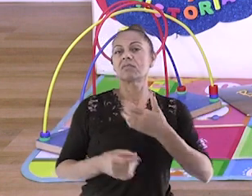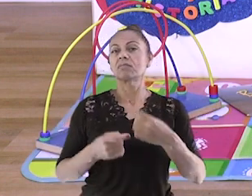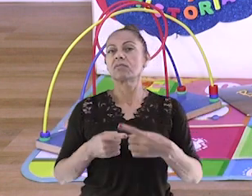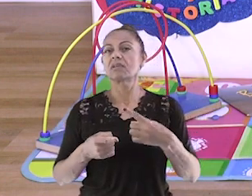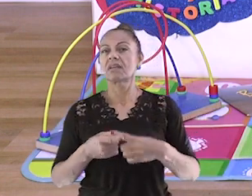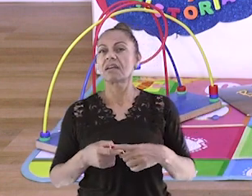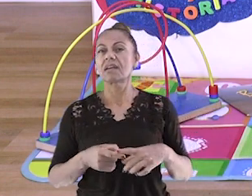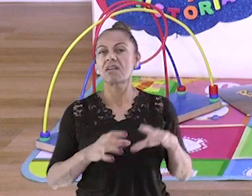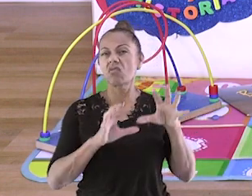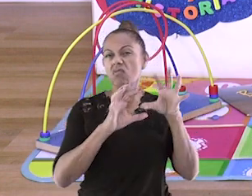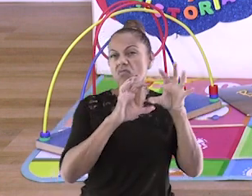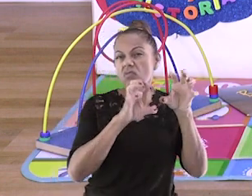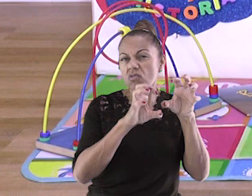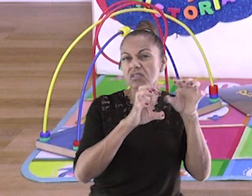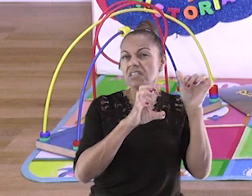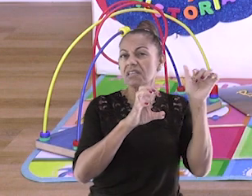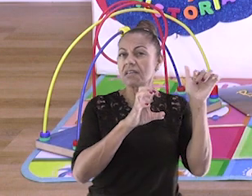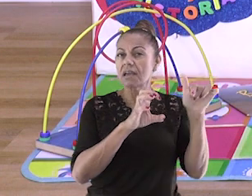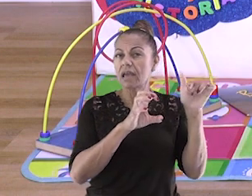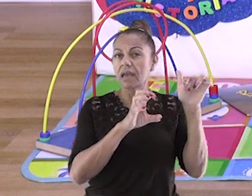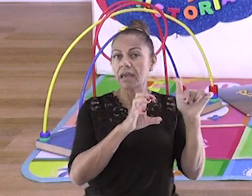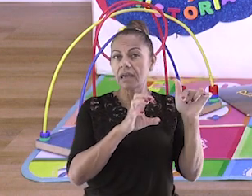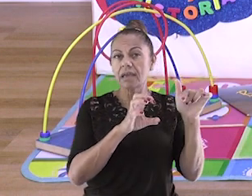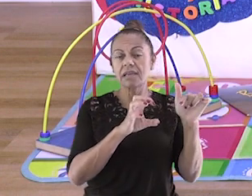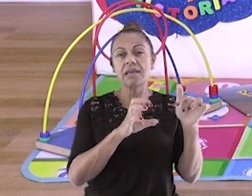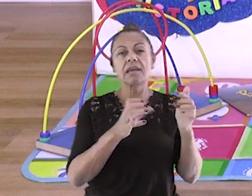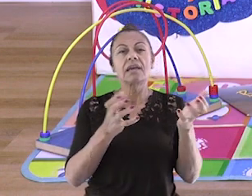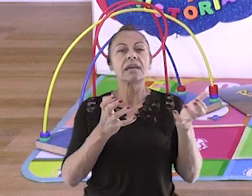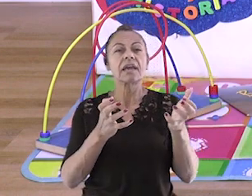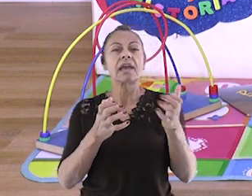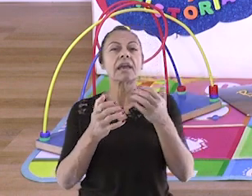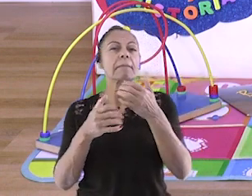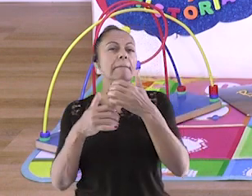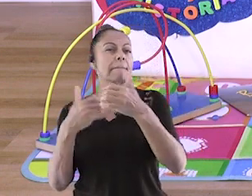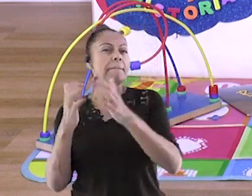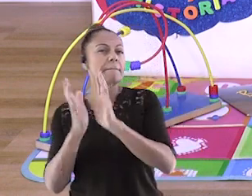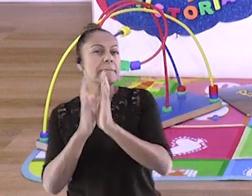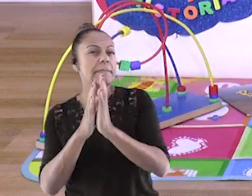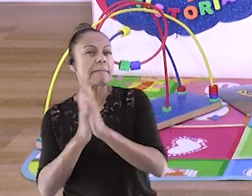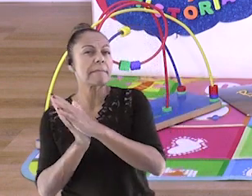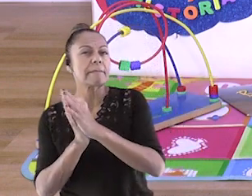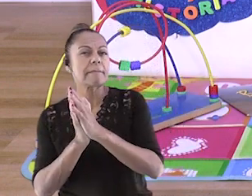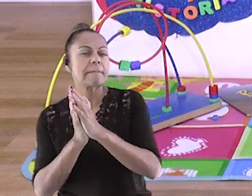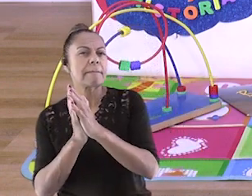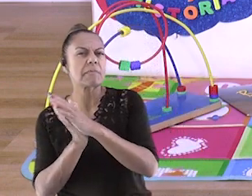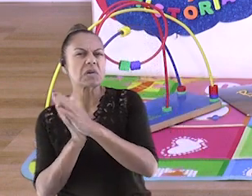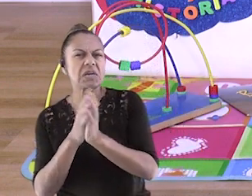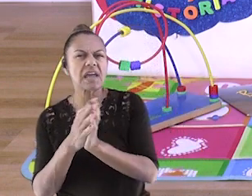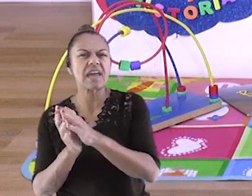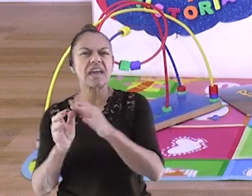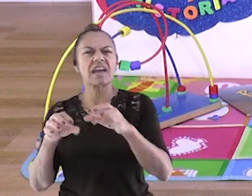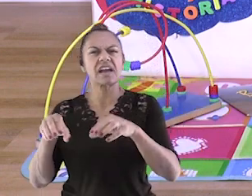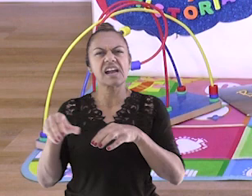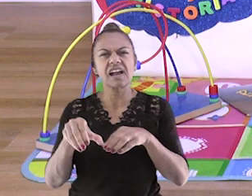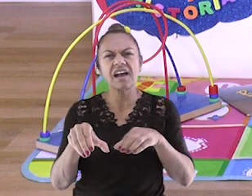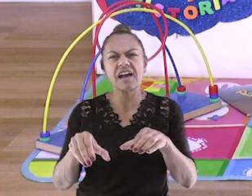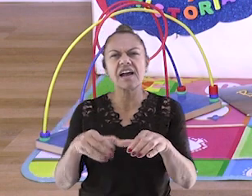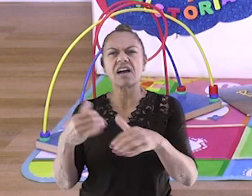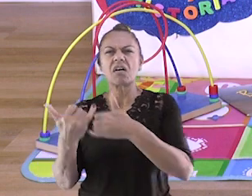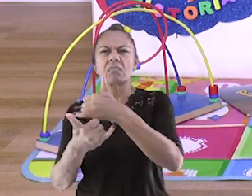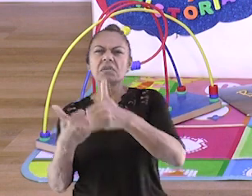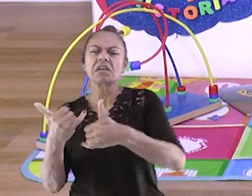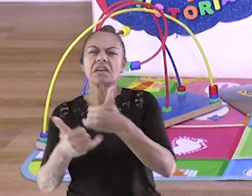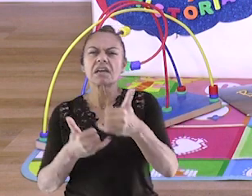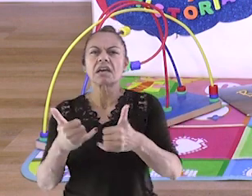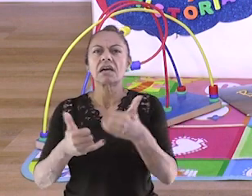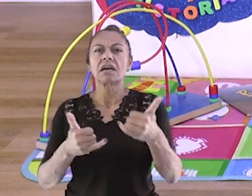é deixar tudo em ordem. Eu tenho uma amiga, o nome dela é Mariana. Ela muitas vezes reclama e